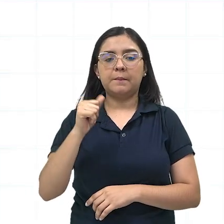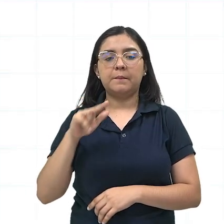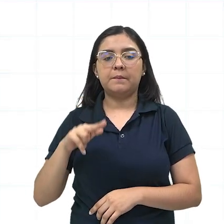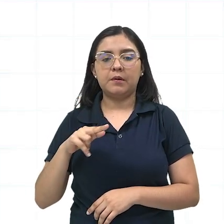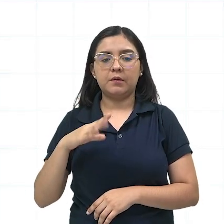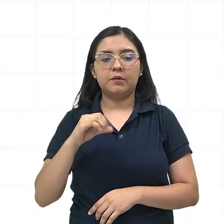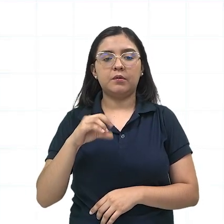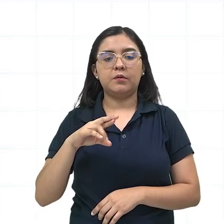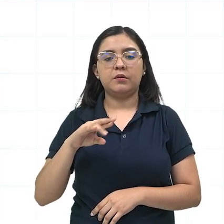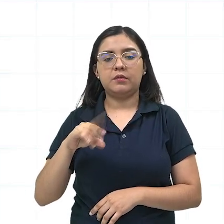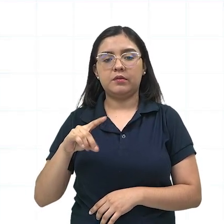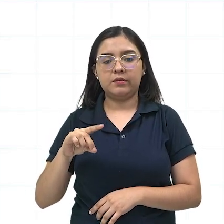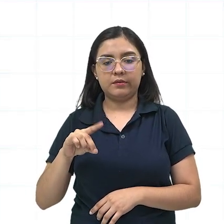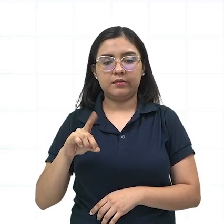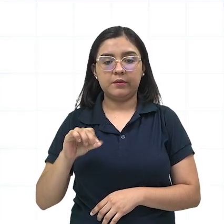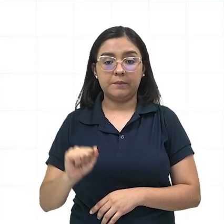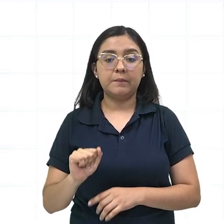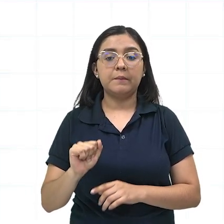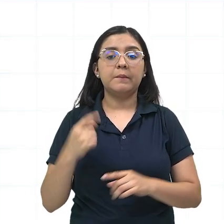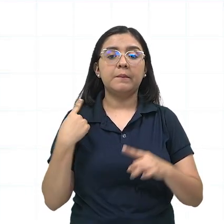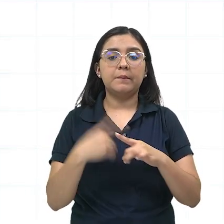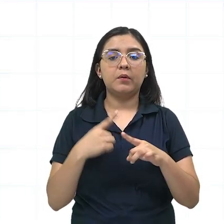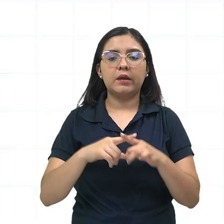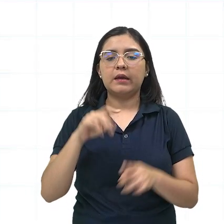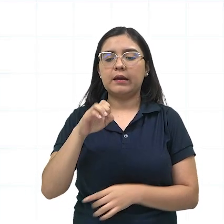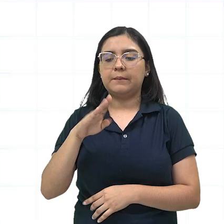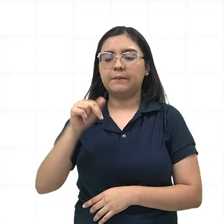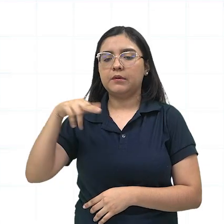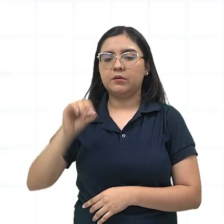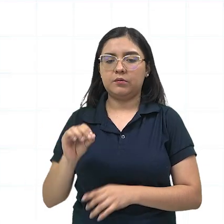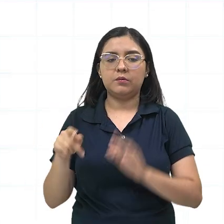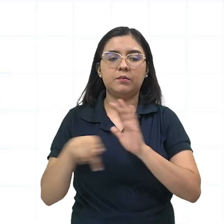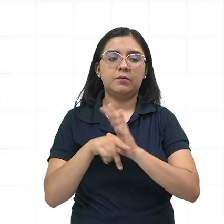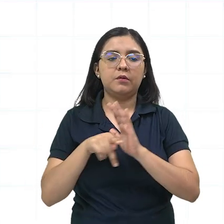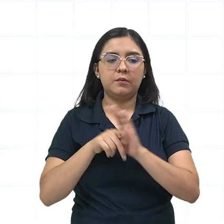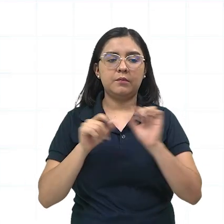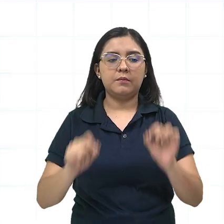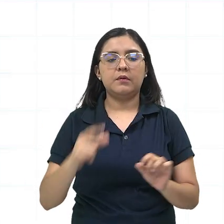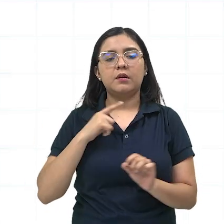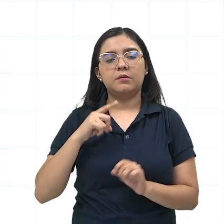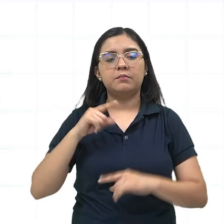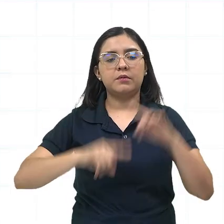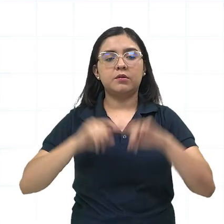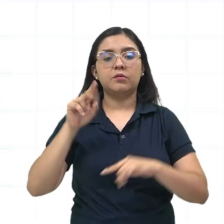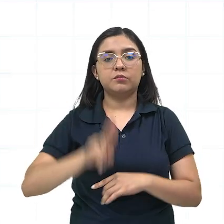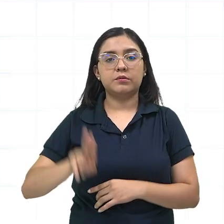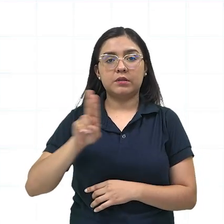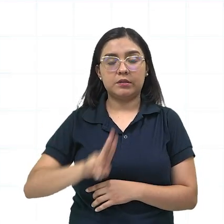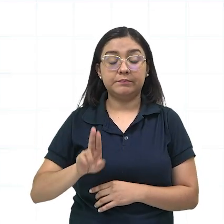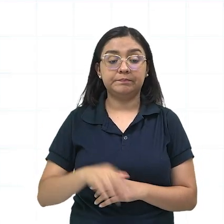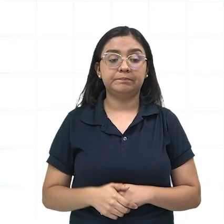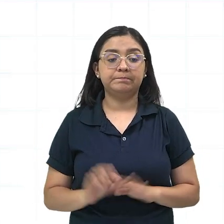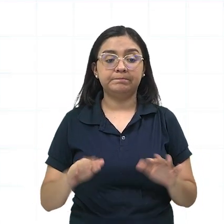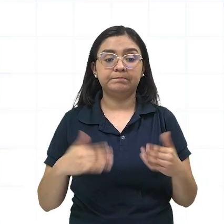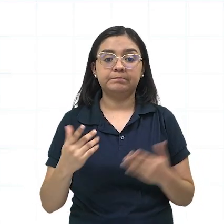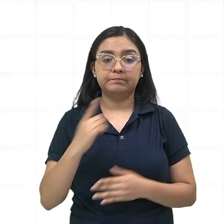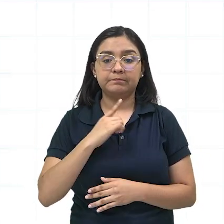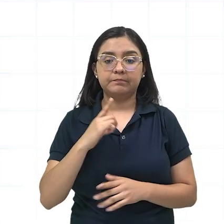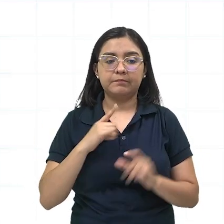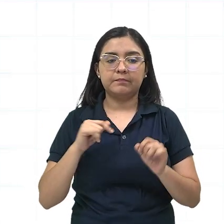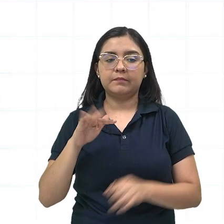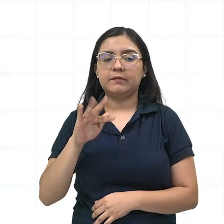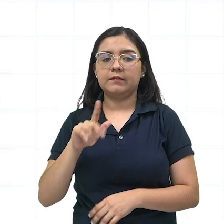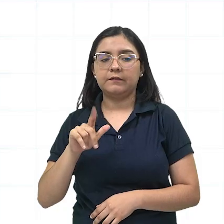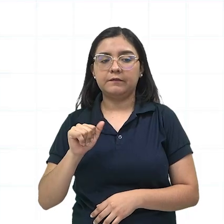pau e corda, por serem de ébano as flautas usadas. Então, a gente tem